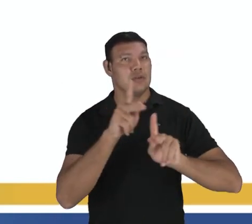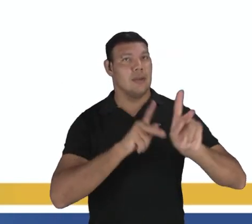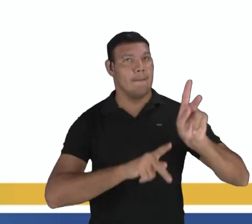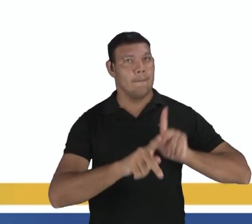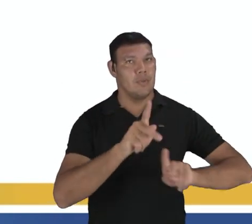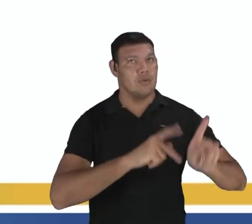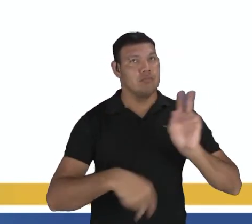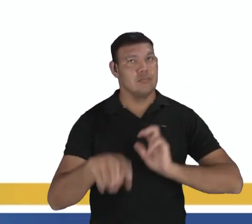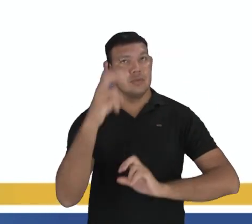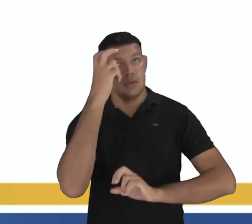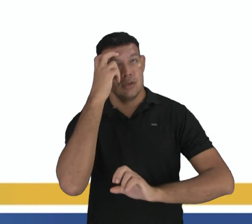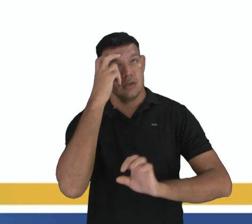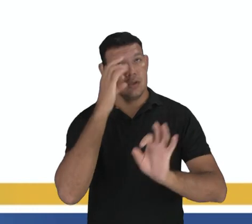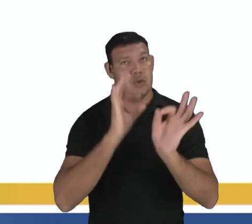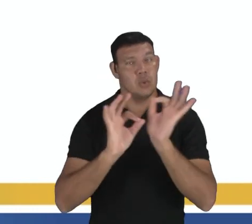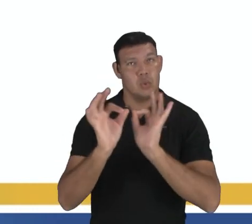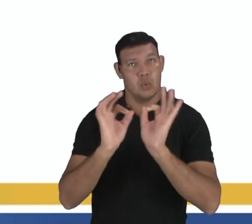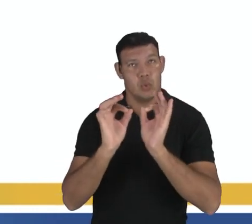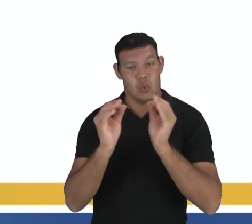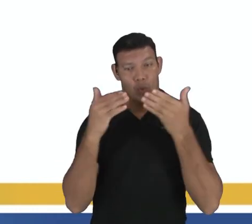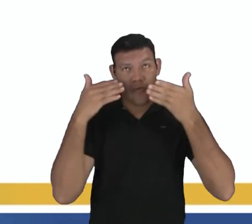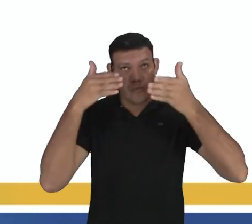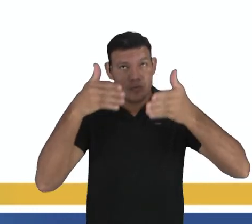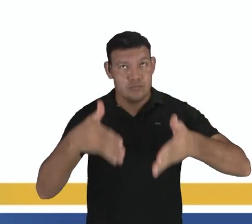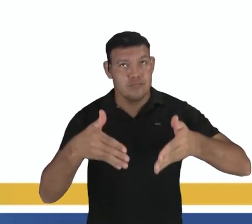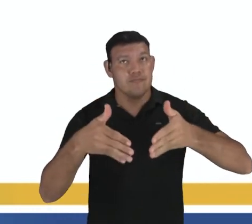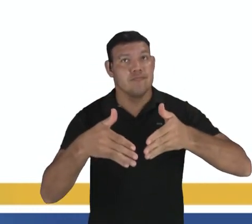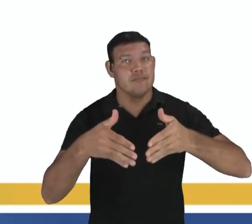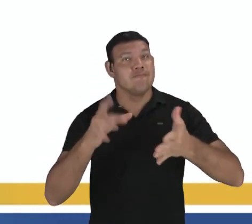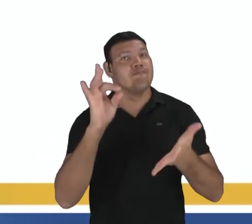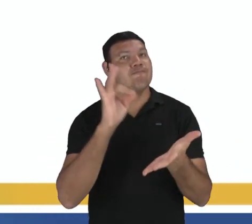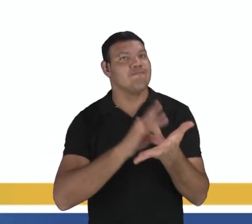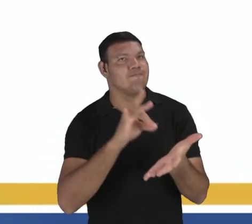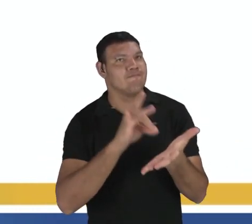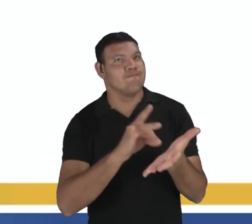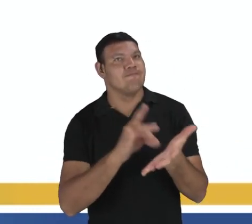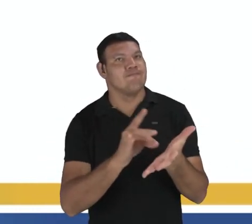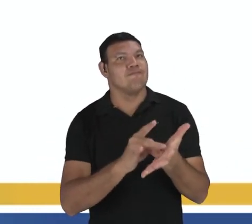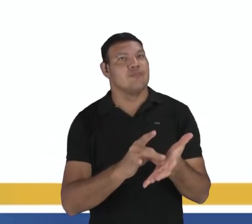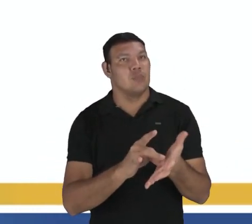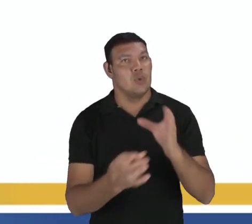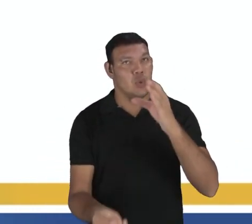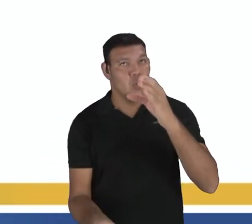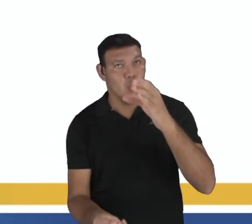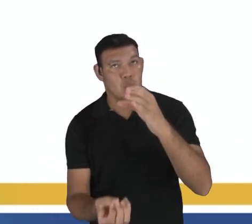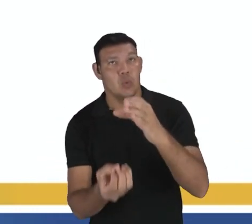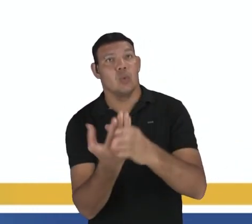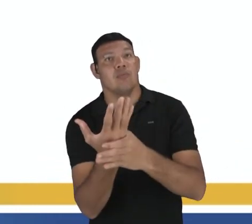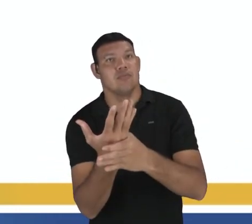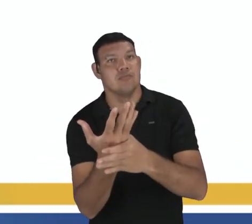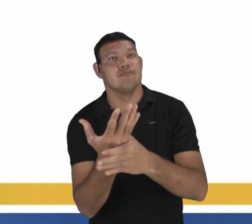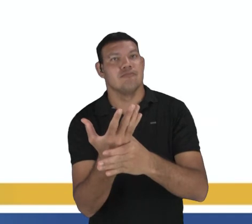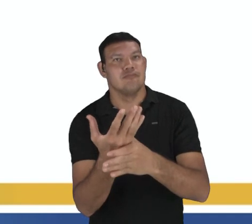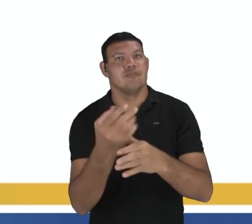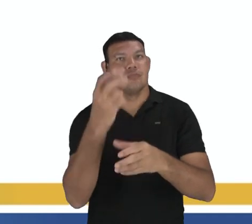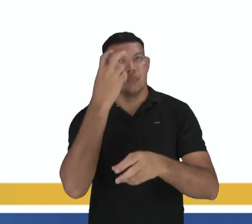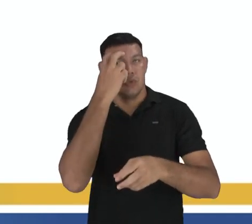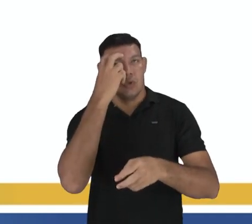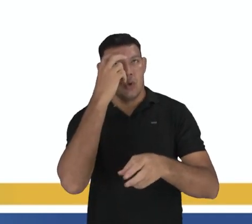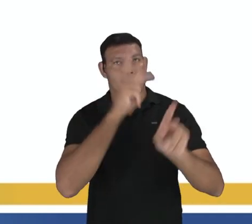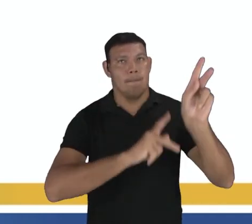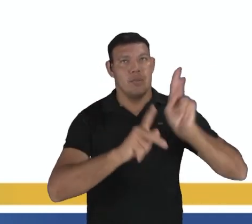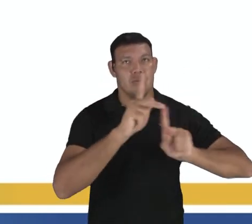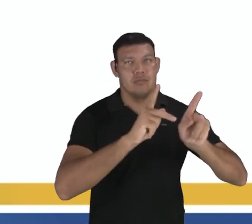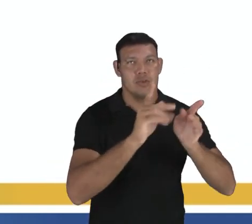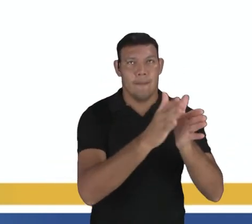e cultura ordenada e centralizada, mas na realidade é o berço de diversas culturas e povos ao